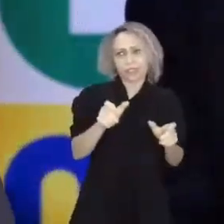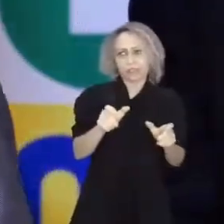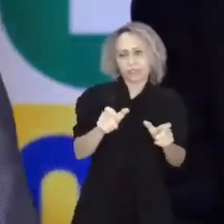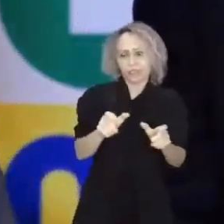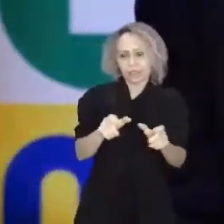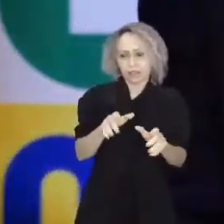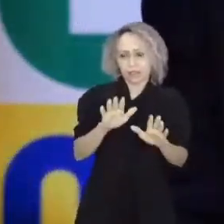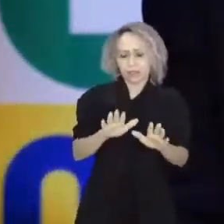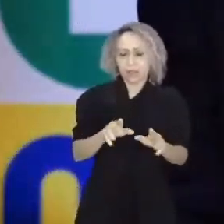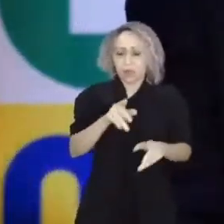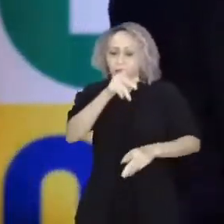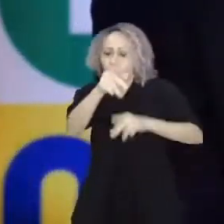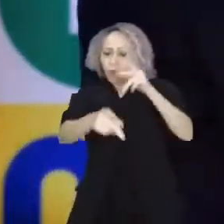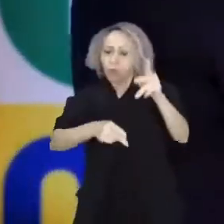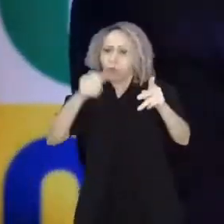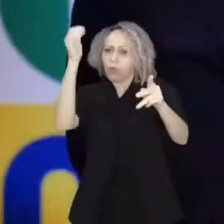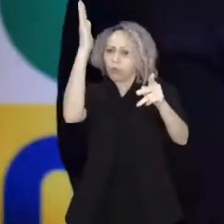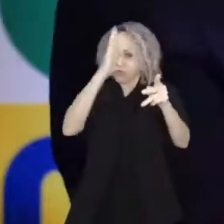brasileira novos dias.